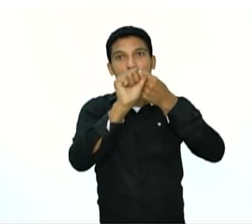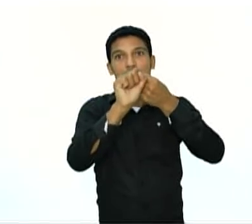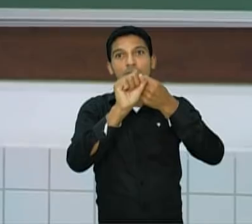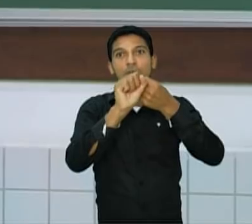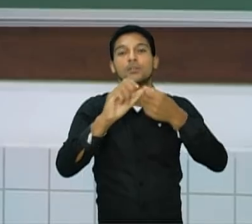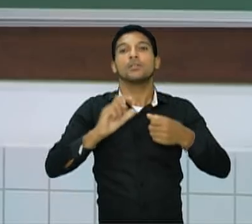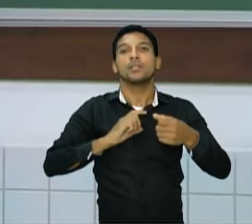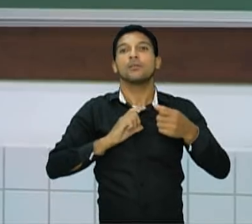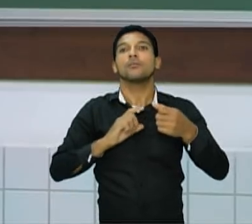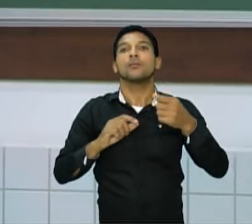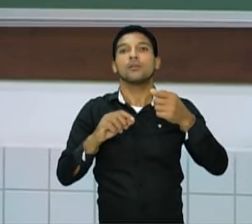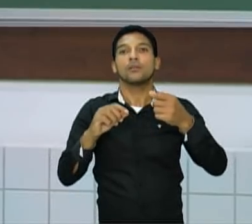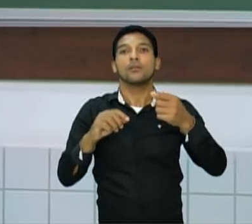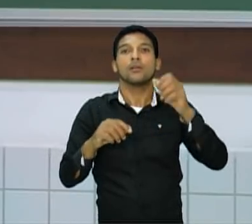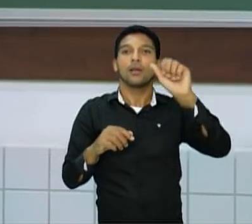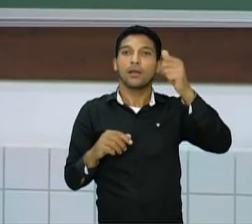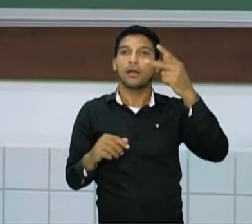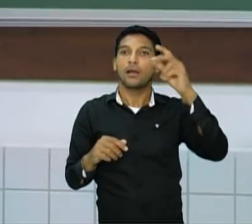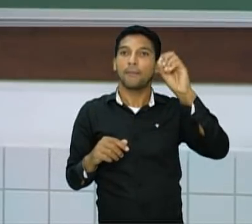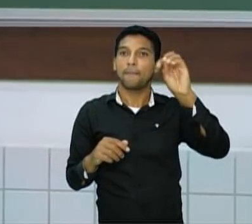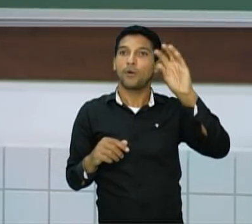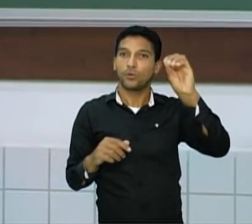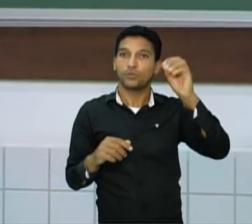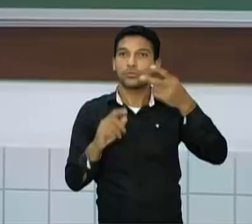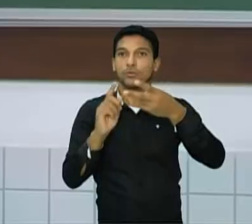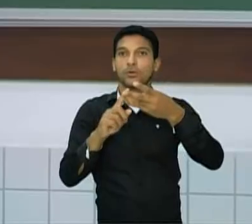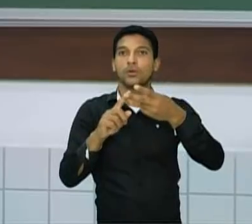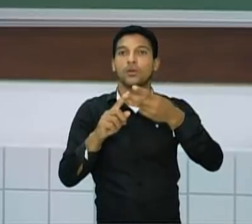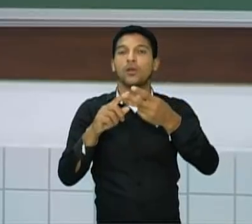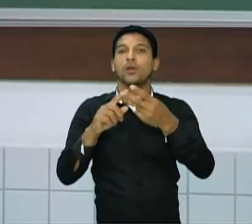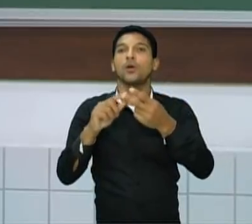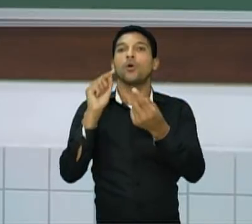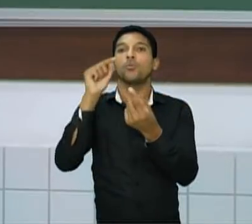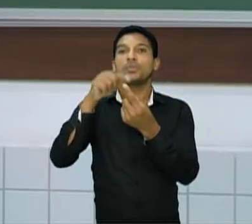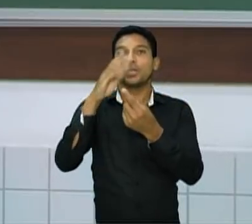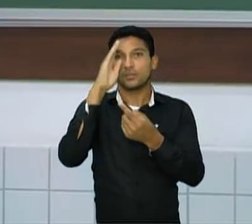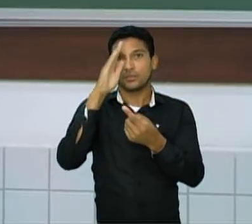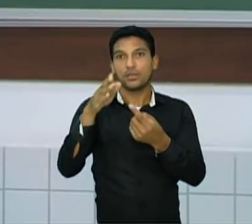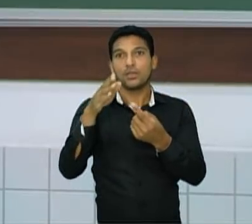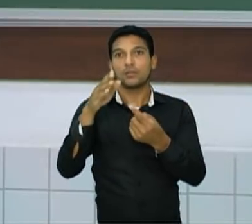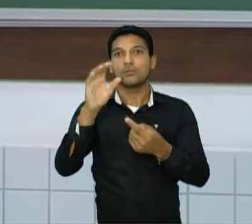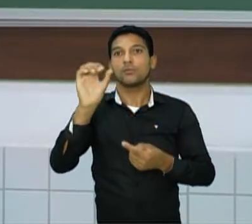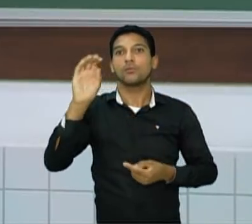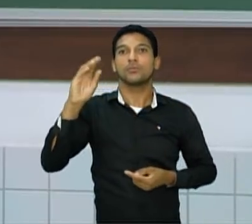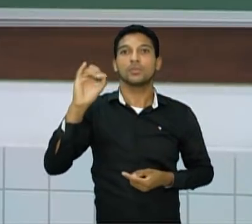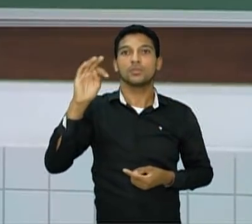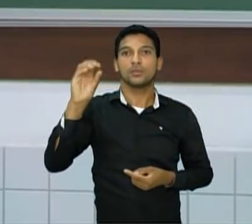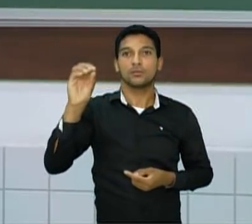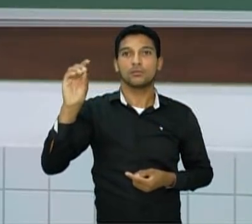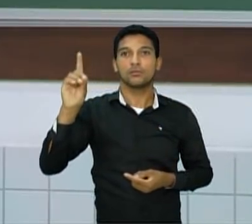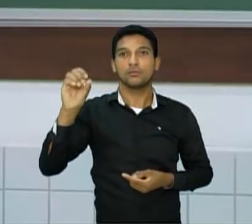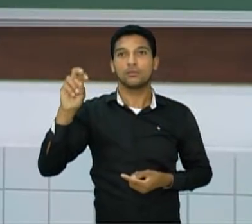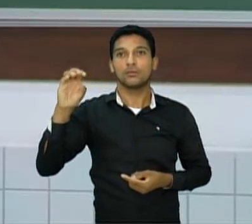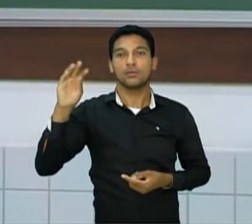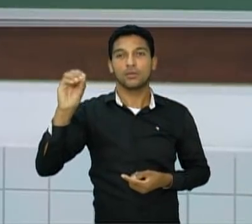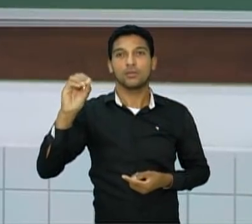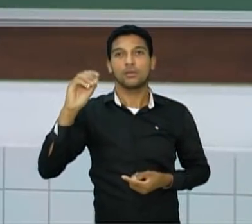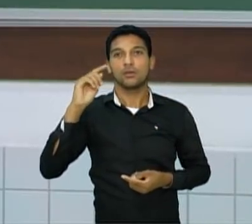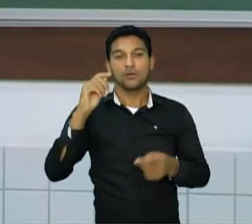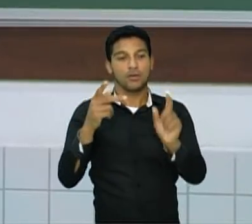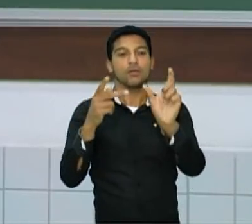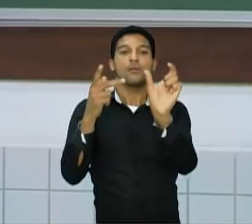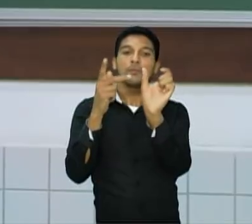o aposto, é o objeto direto, é o complemento nominal, o sujeito, predicativo do sujeito, tá?